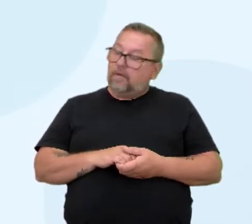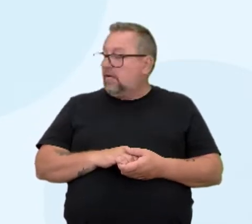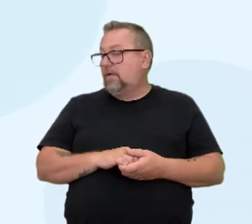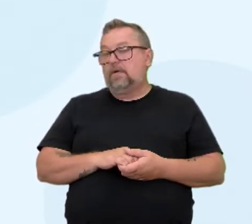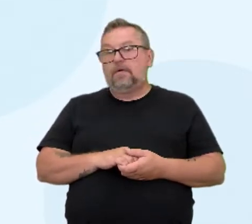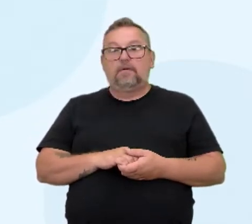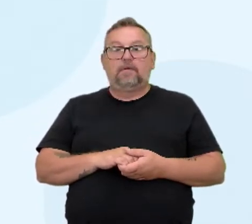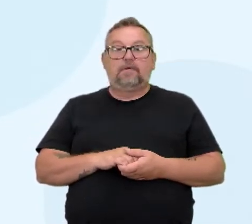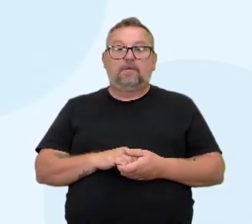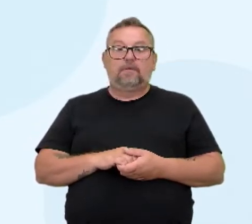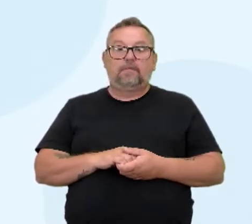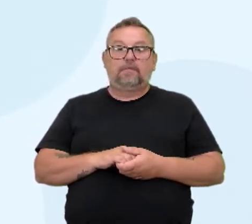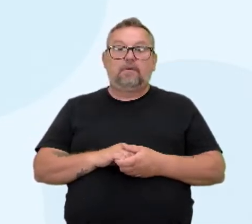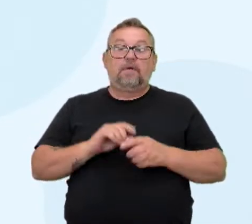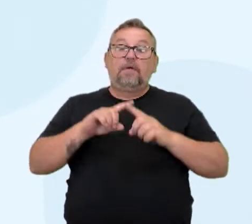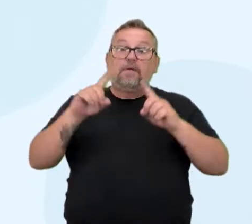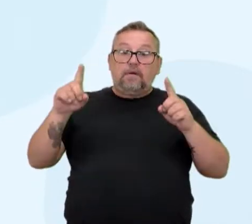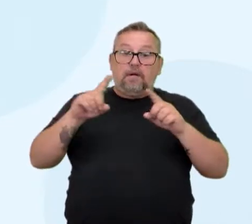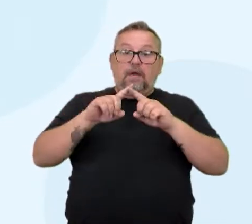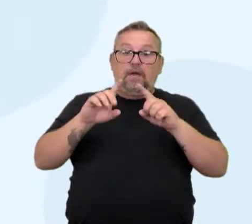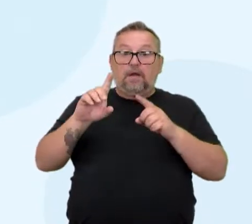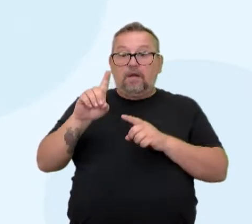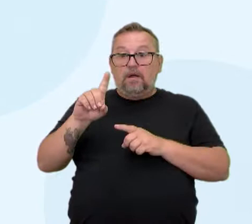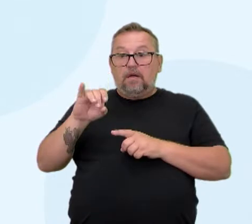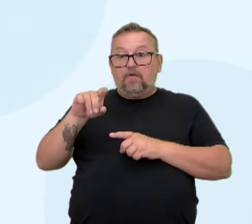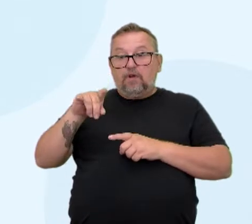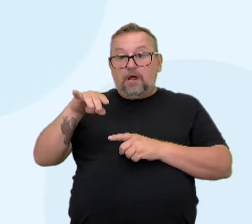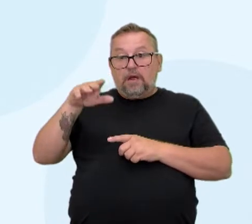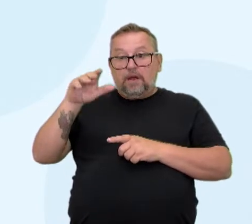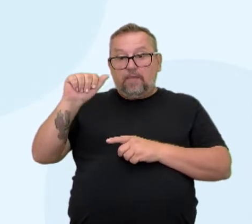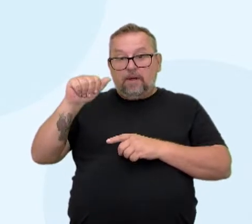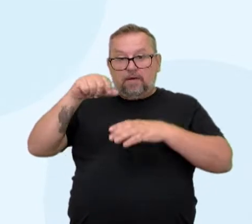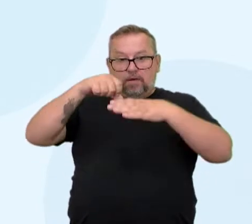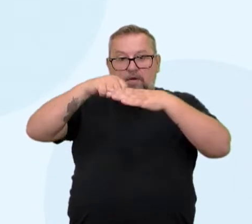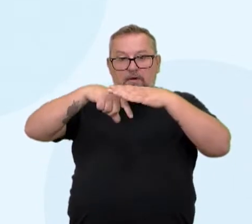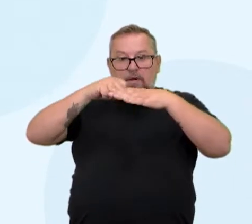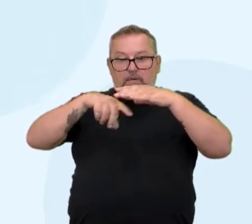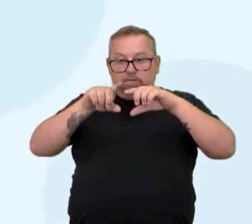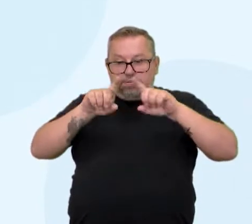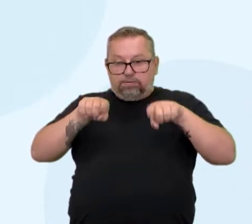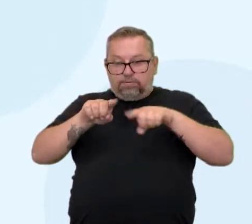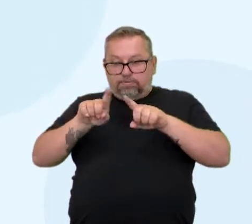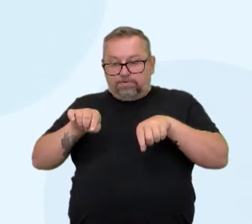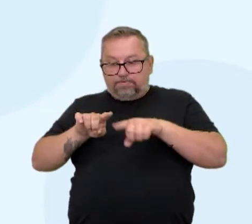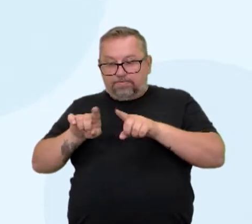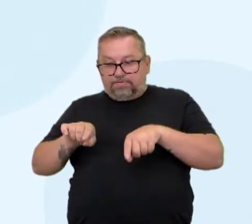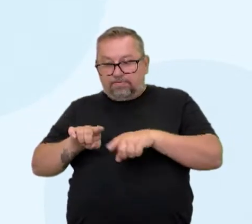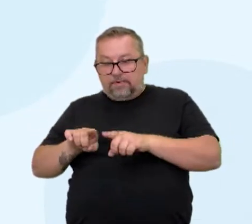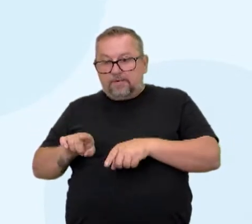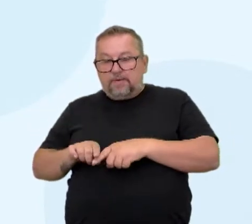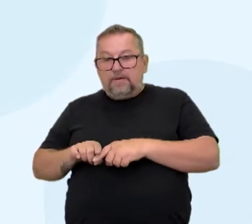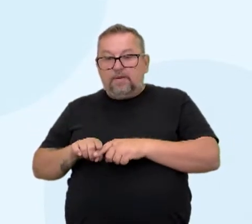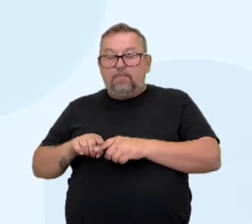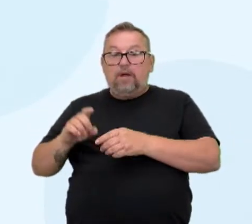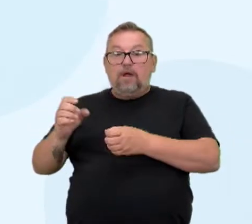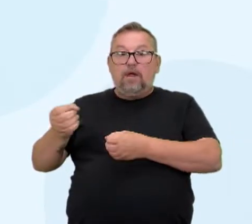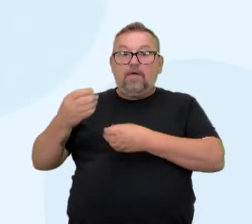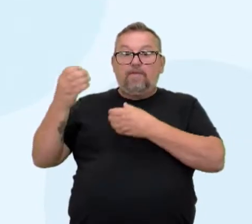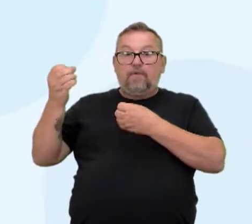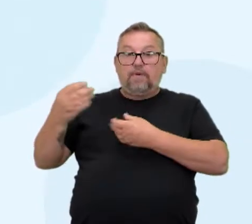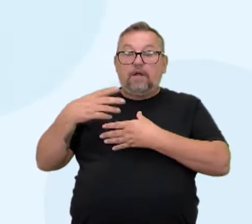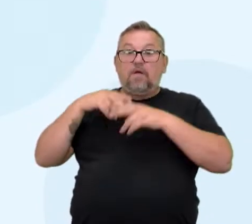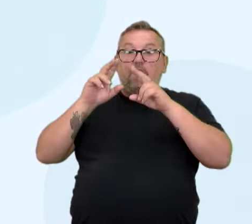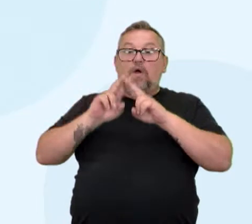É um tipo de diagrama construído para organizar e registrar uma informação de